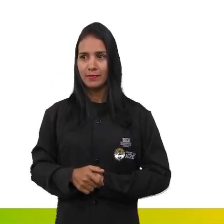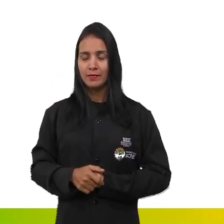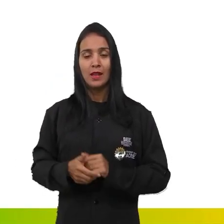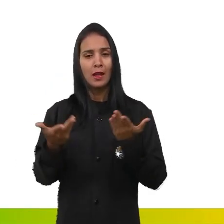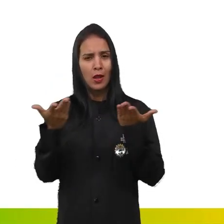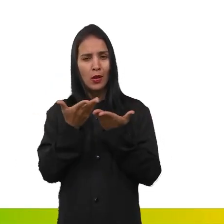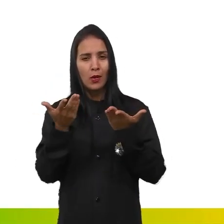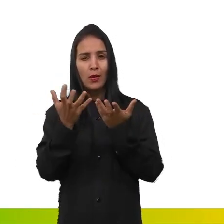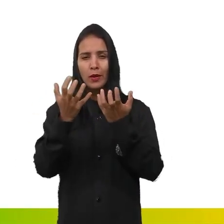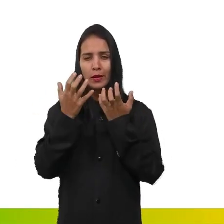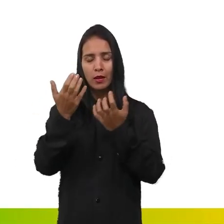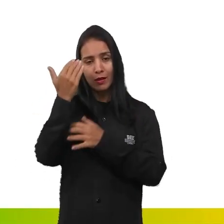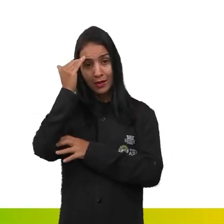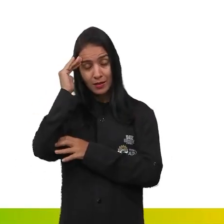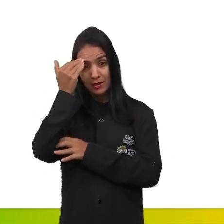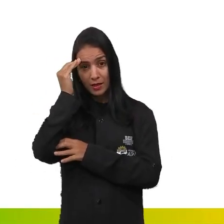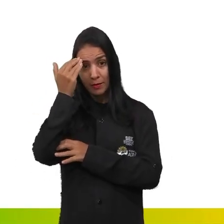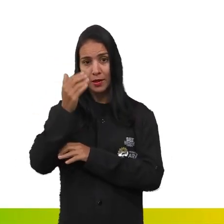que é,